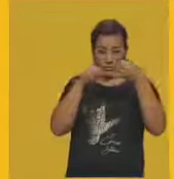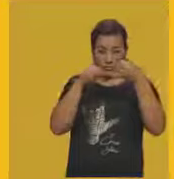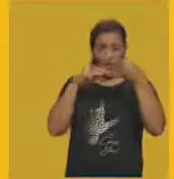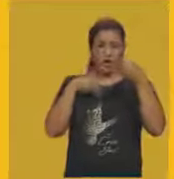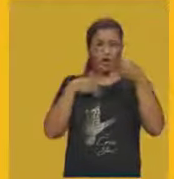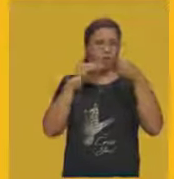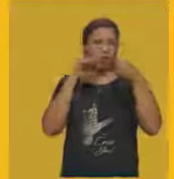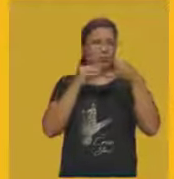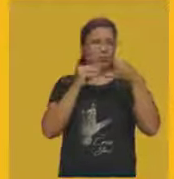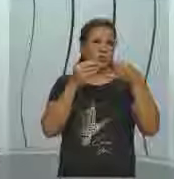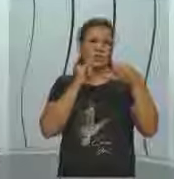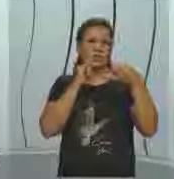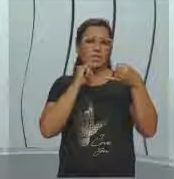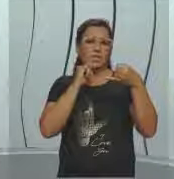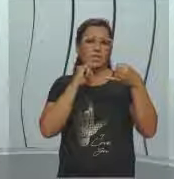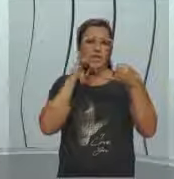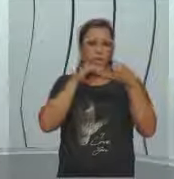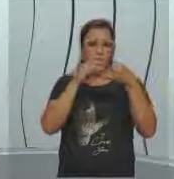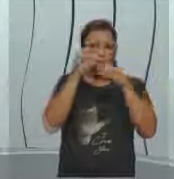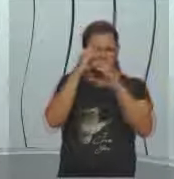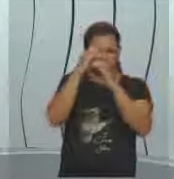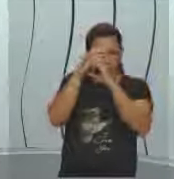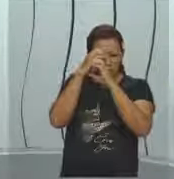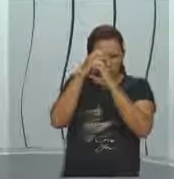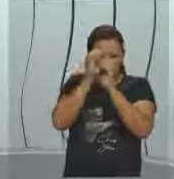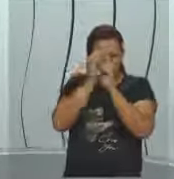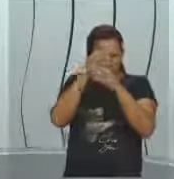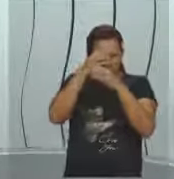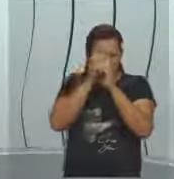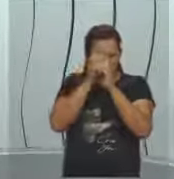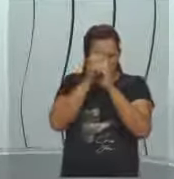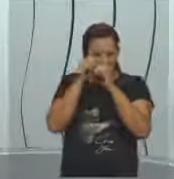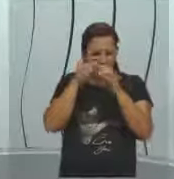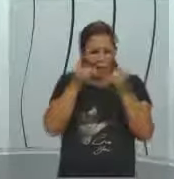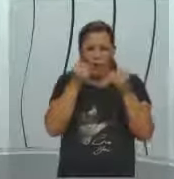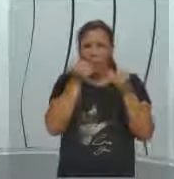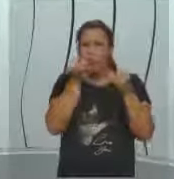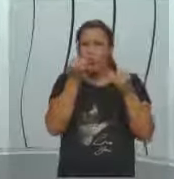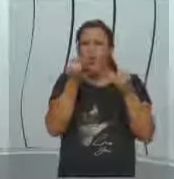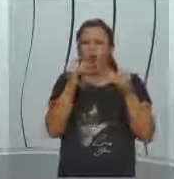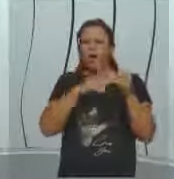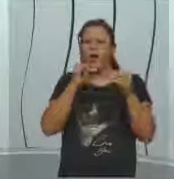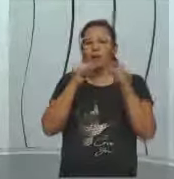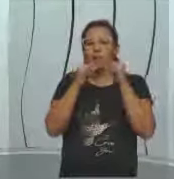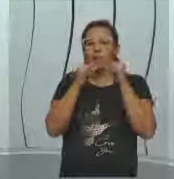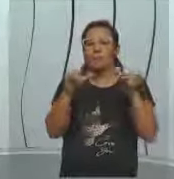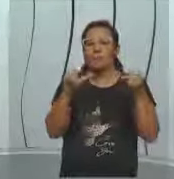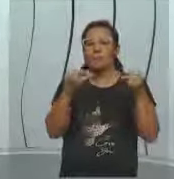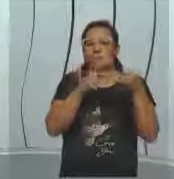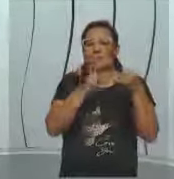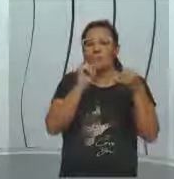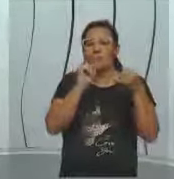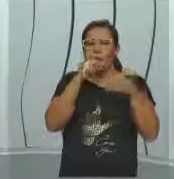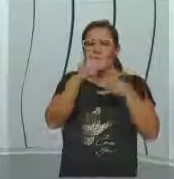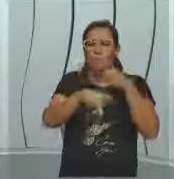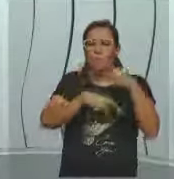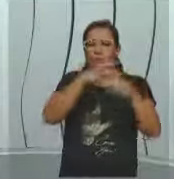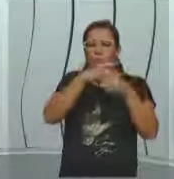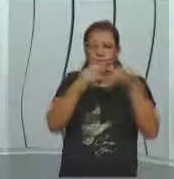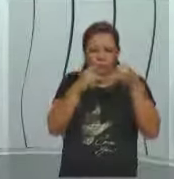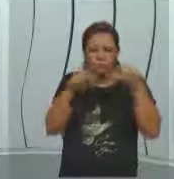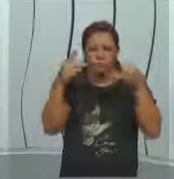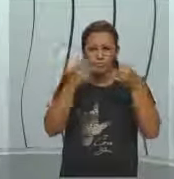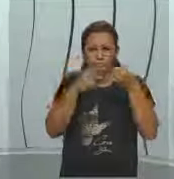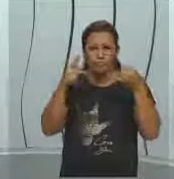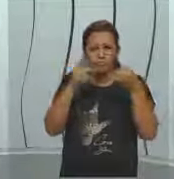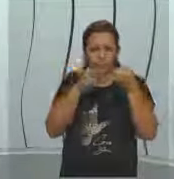uma espécie de um radar com câmera para contar quantas cargas ou quantas partículas vão passar por ali,